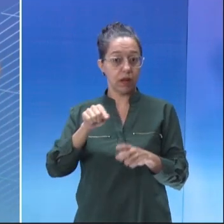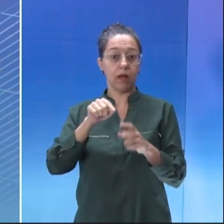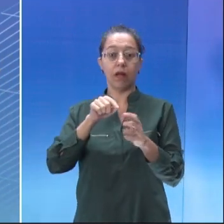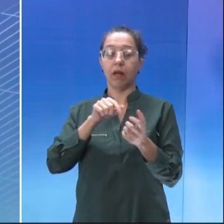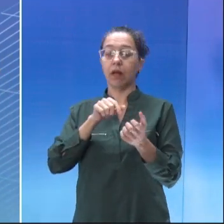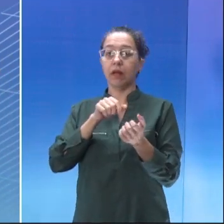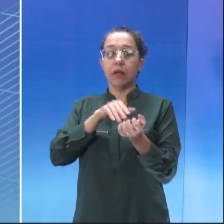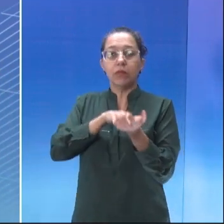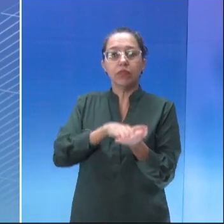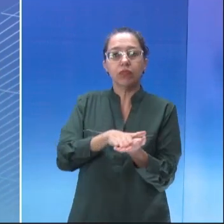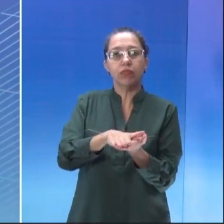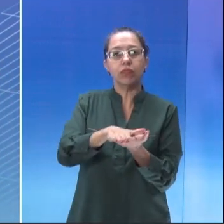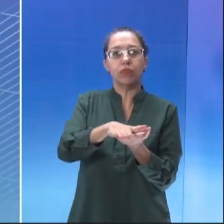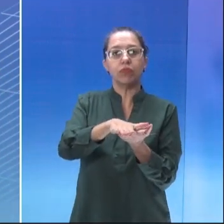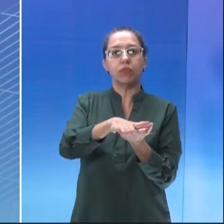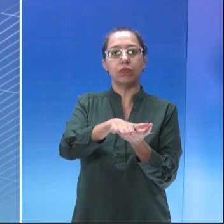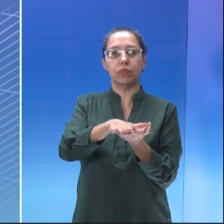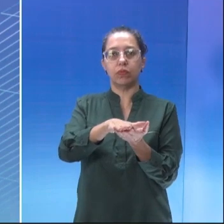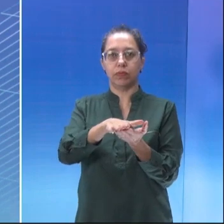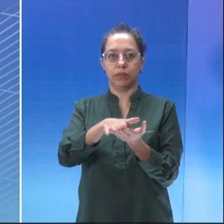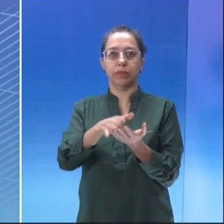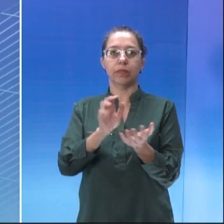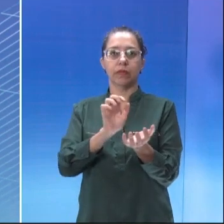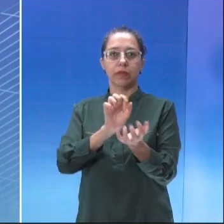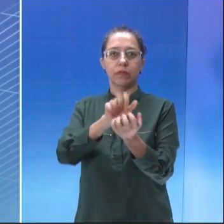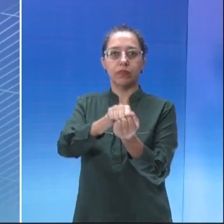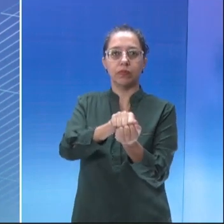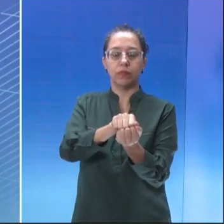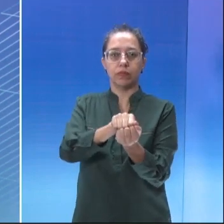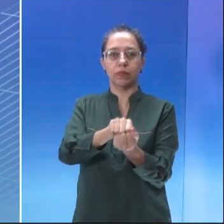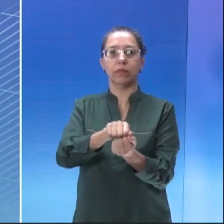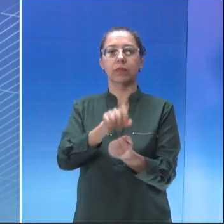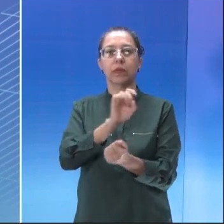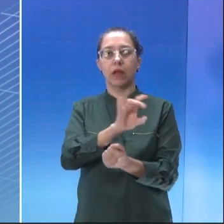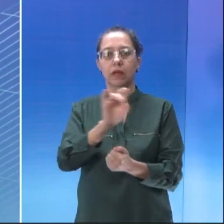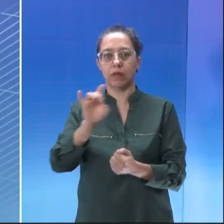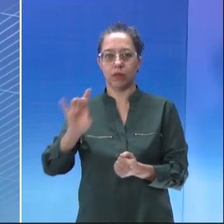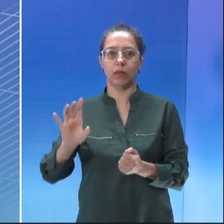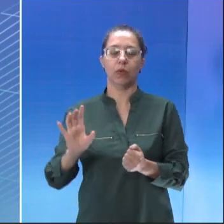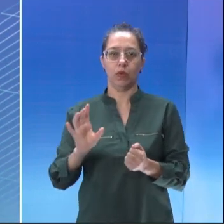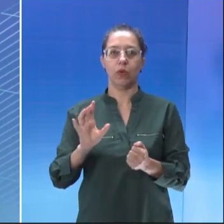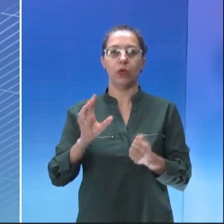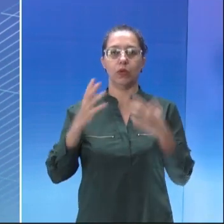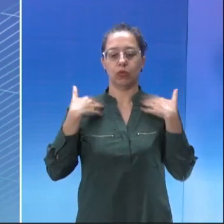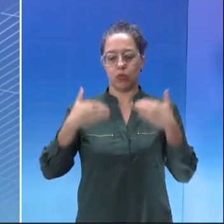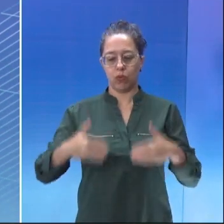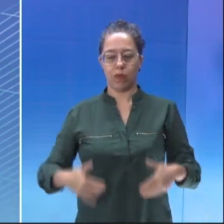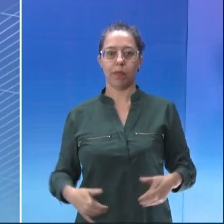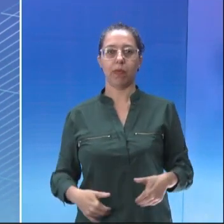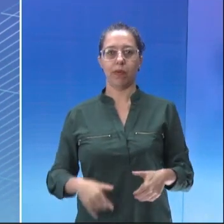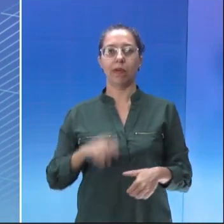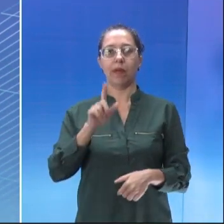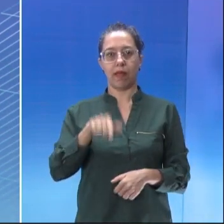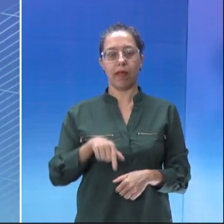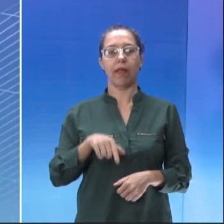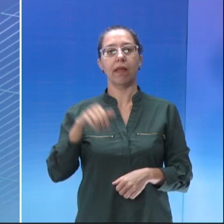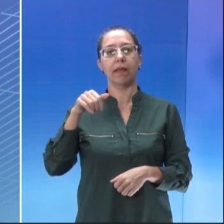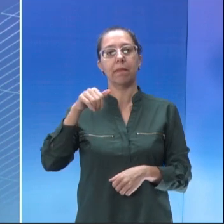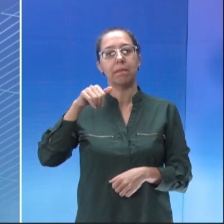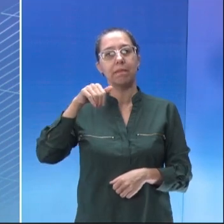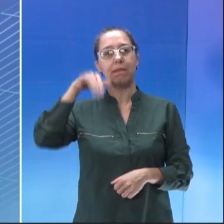deslizem sobre a outra, fazendo a contração muscular. Então, essa é uma das